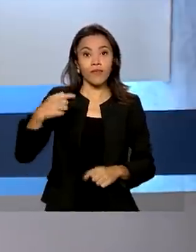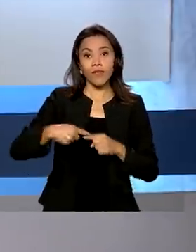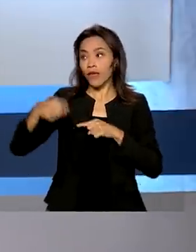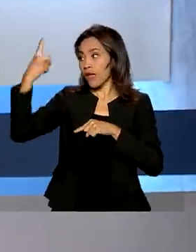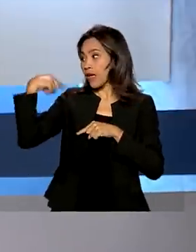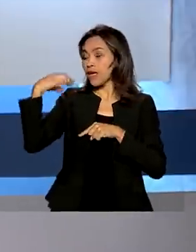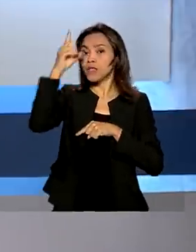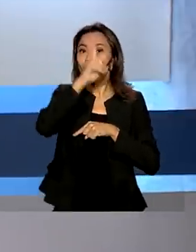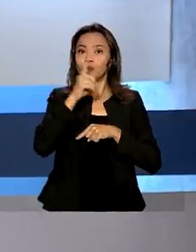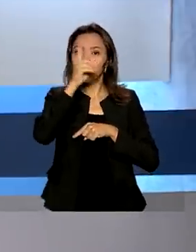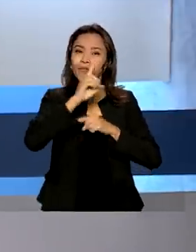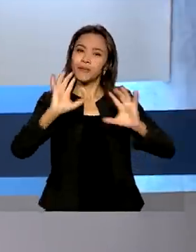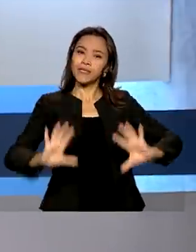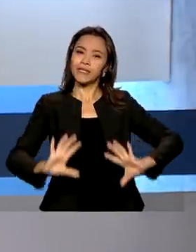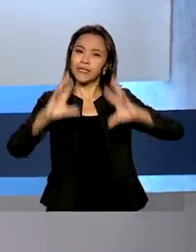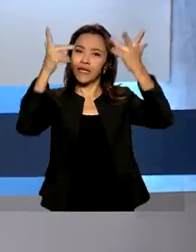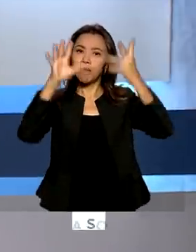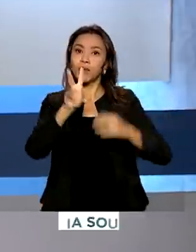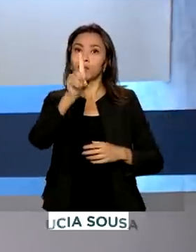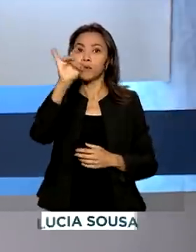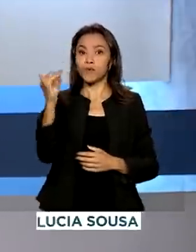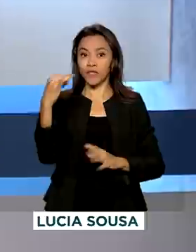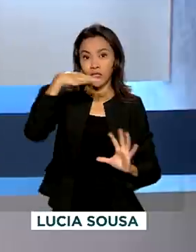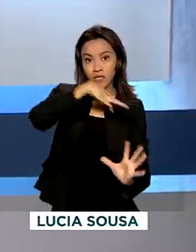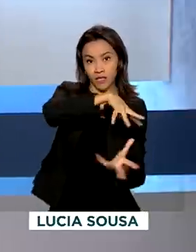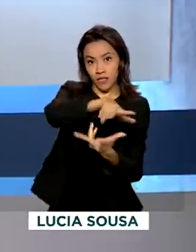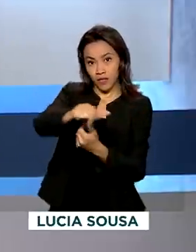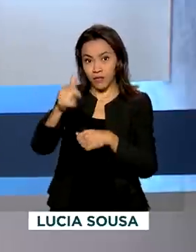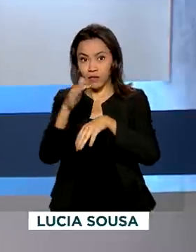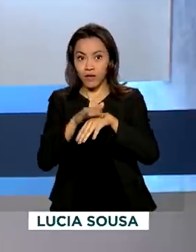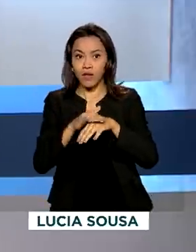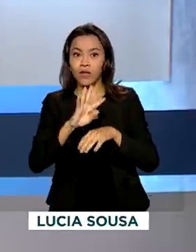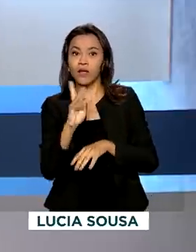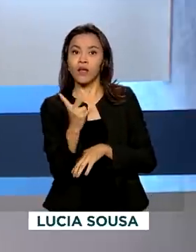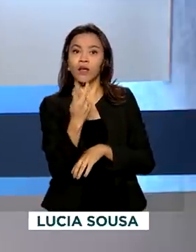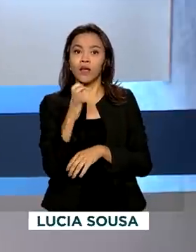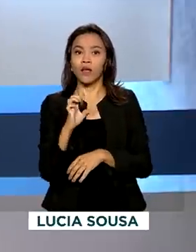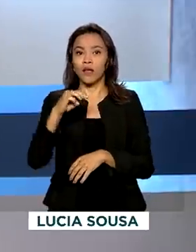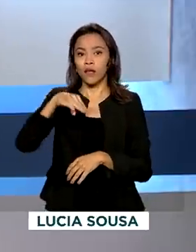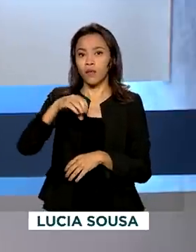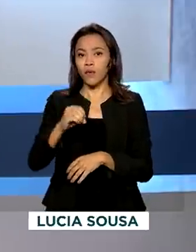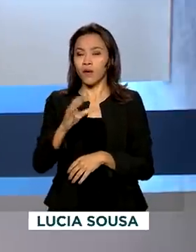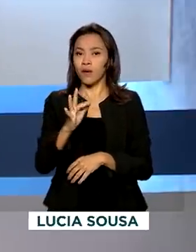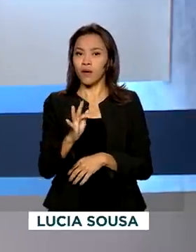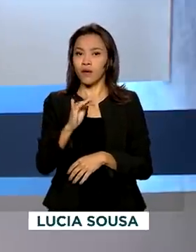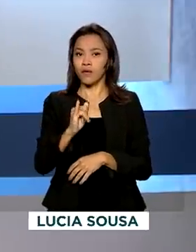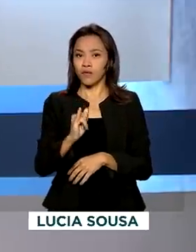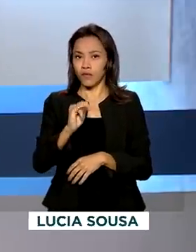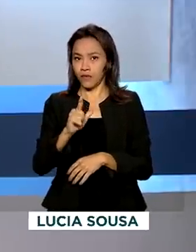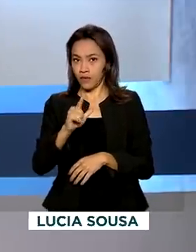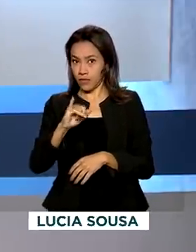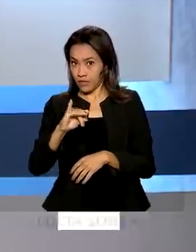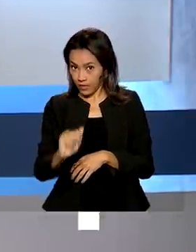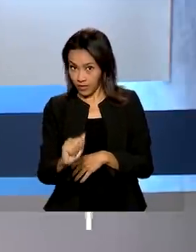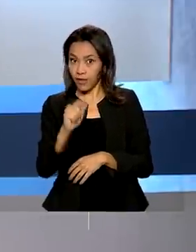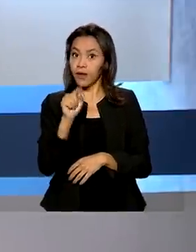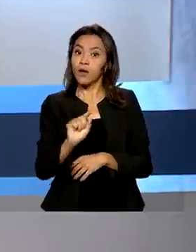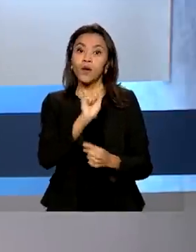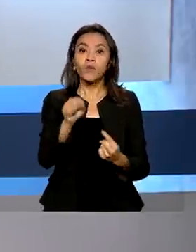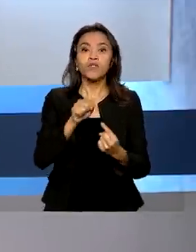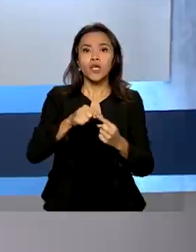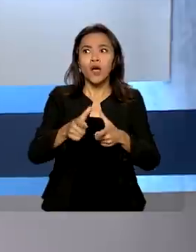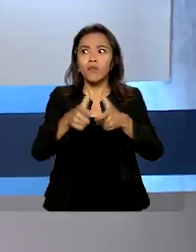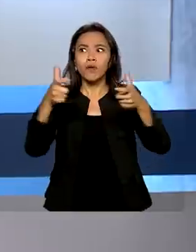foi celebrado o Dia Internacional da Hemofilia. A data foi criada para chamar a atenção e ampliar a